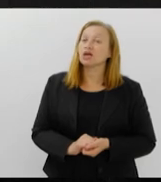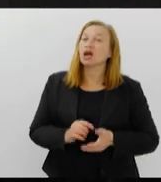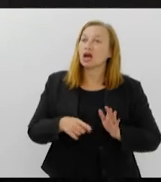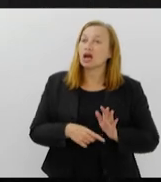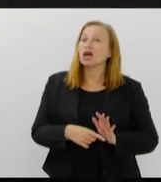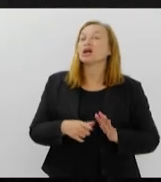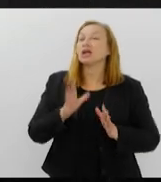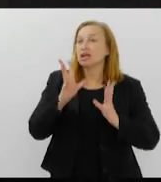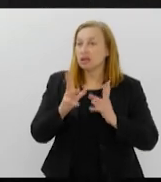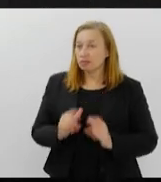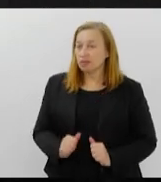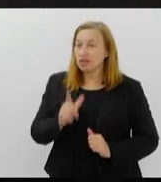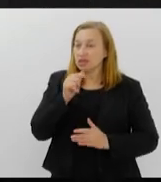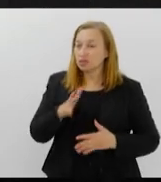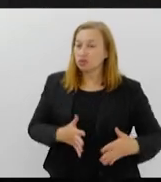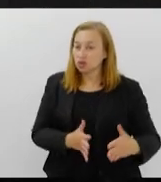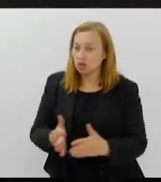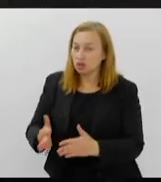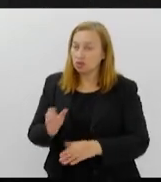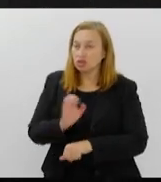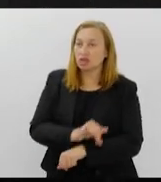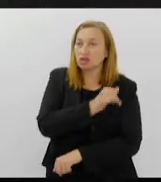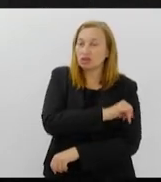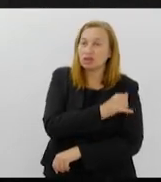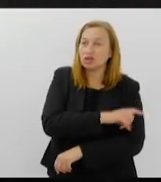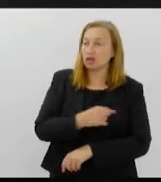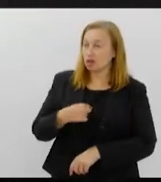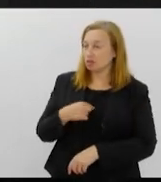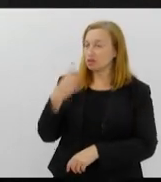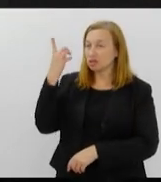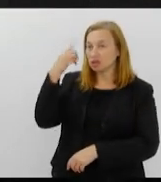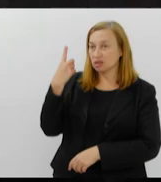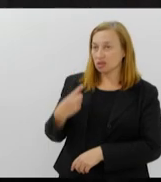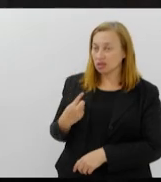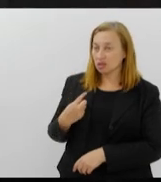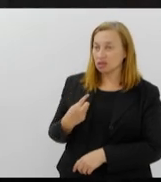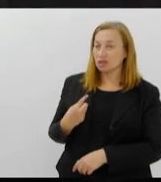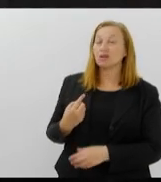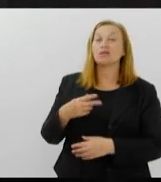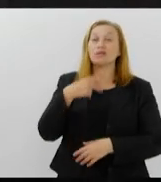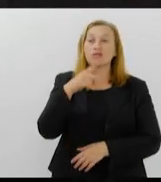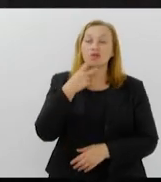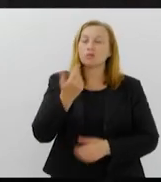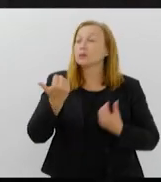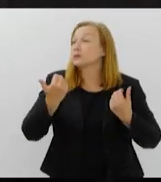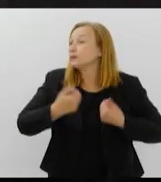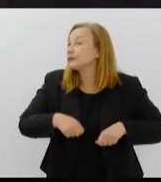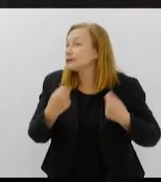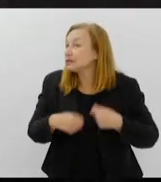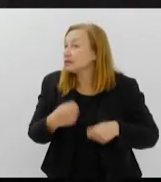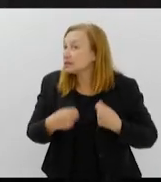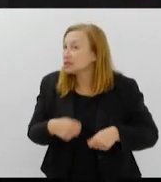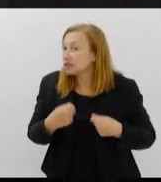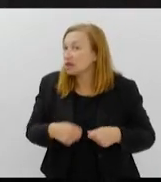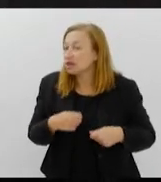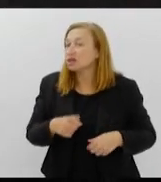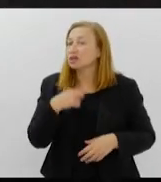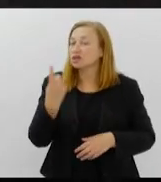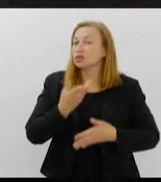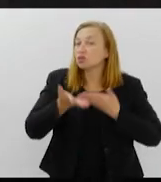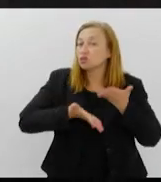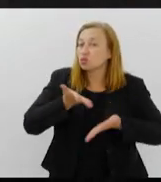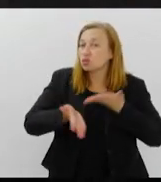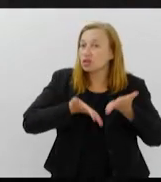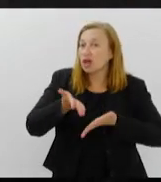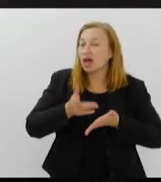Estado do Rio de Janeiro, eu e a deputada Dani Monteiro estamos falando da necessidade da gente cuidar